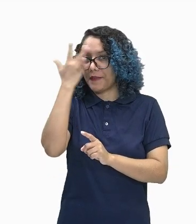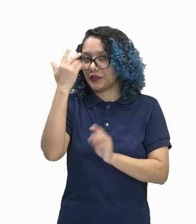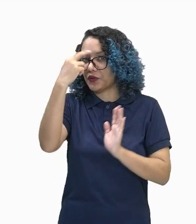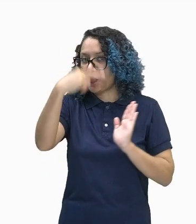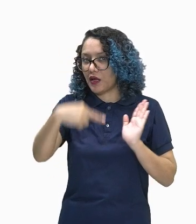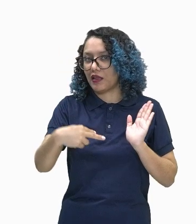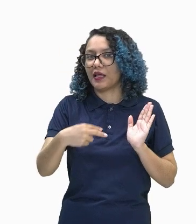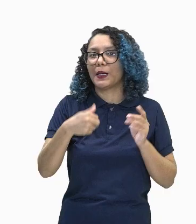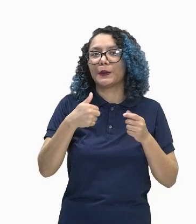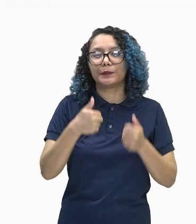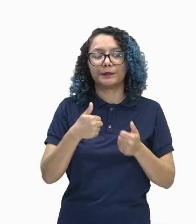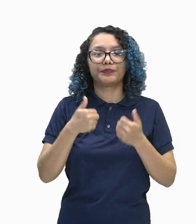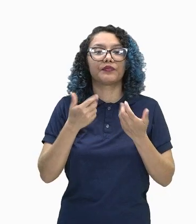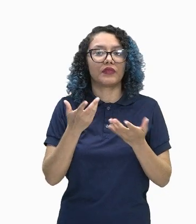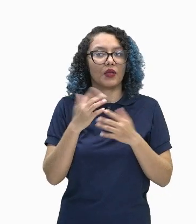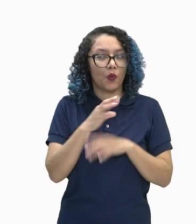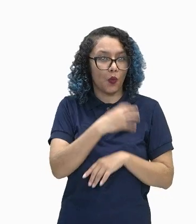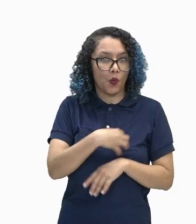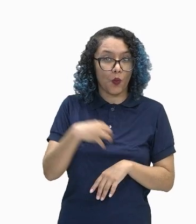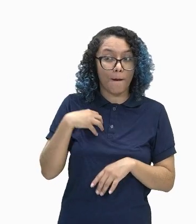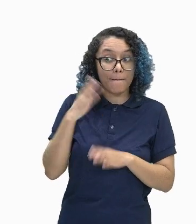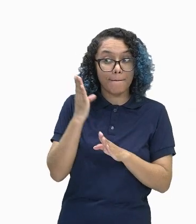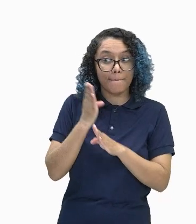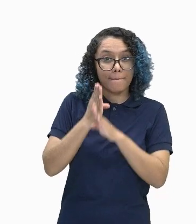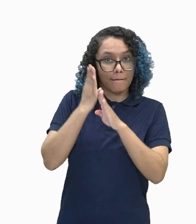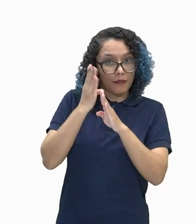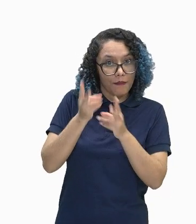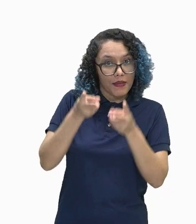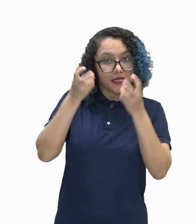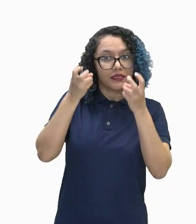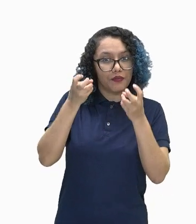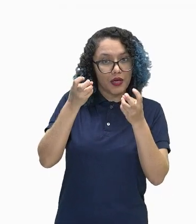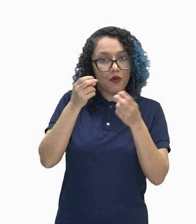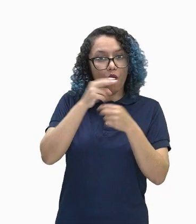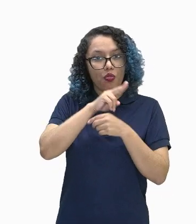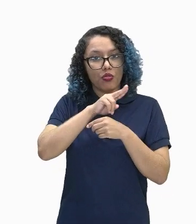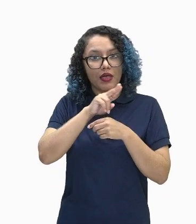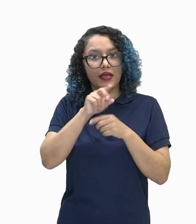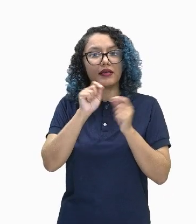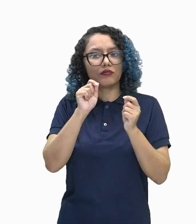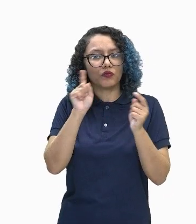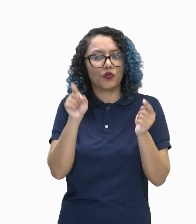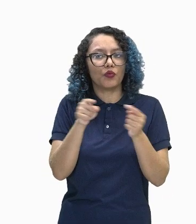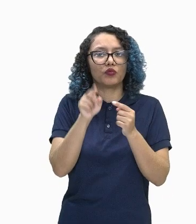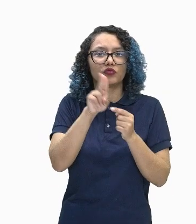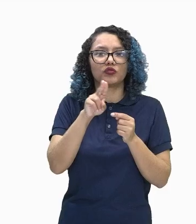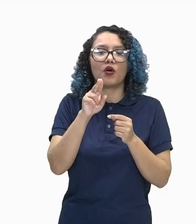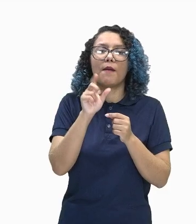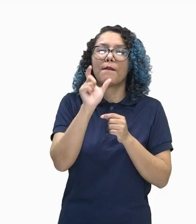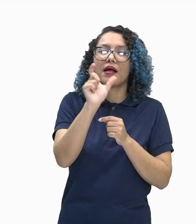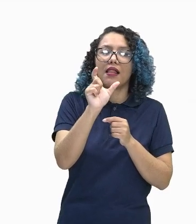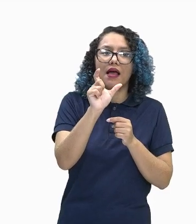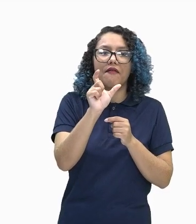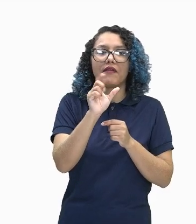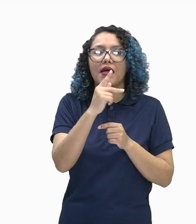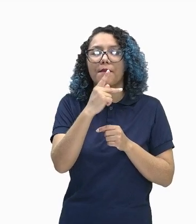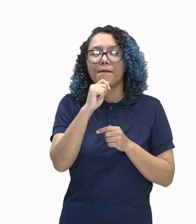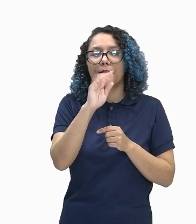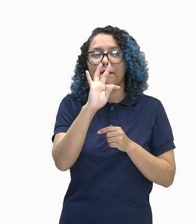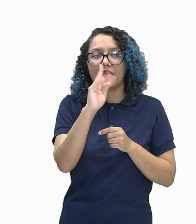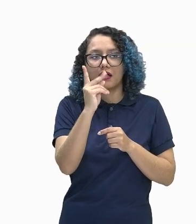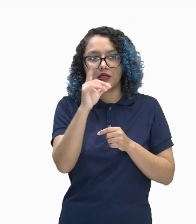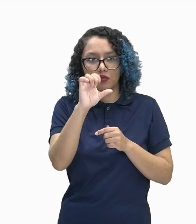Aristóteles identificou isso e chamou de pathos. E em inglês a gente pode chamar de emotional appeal,